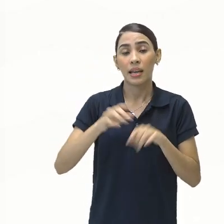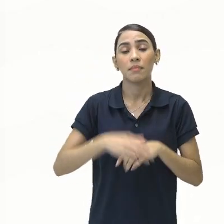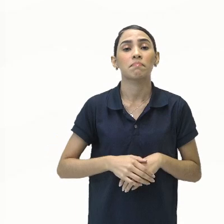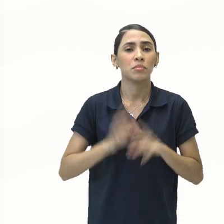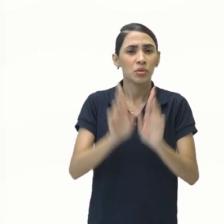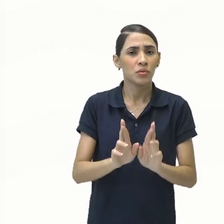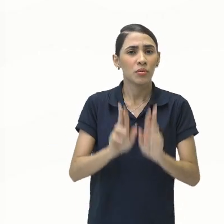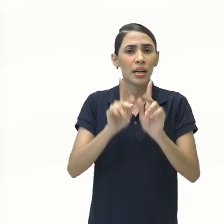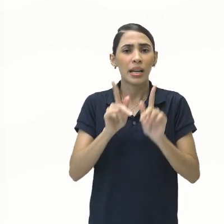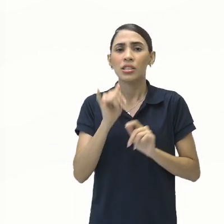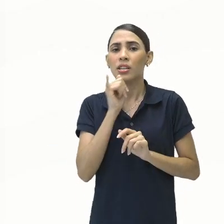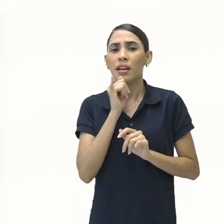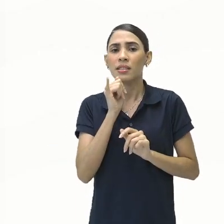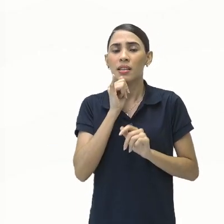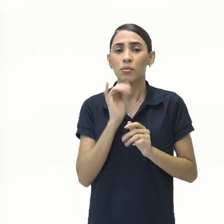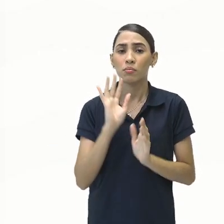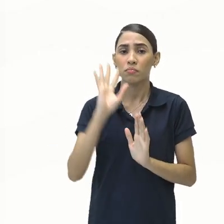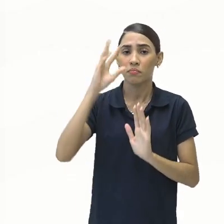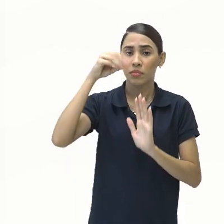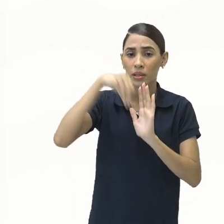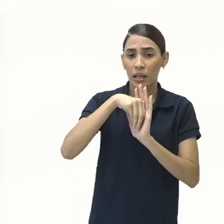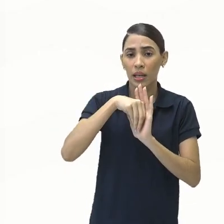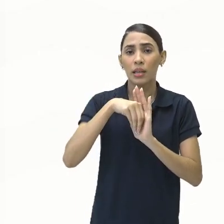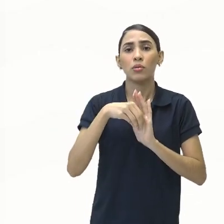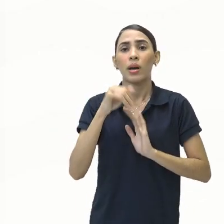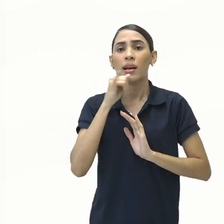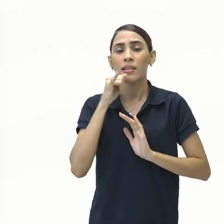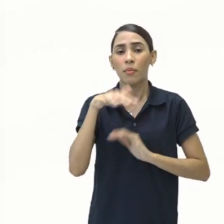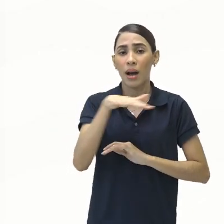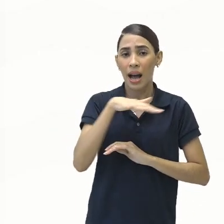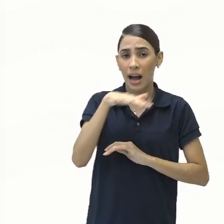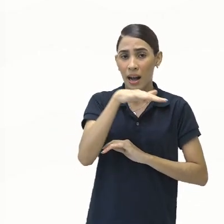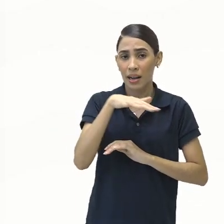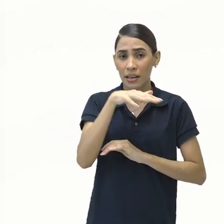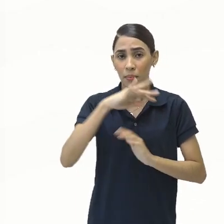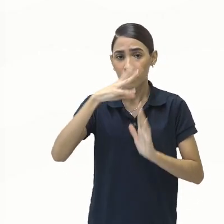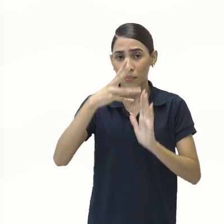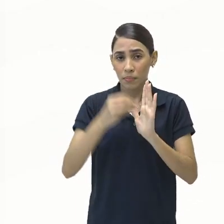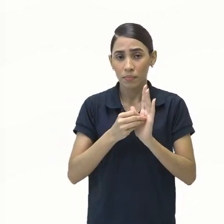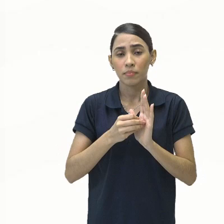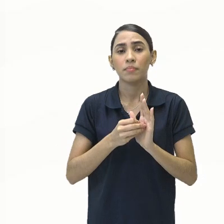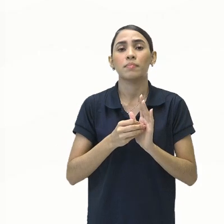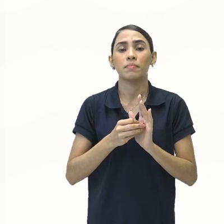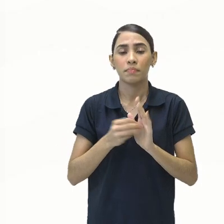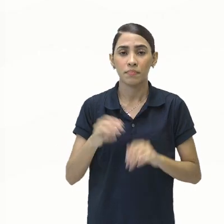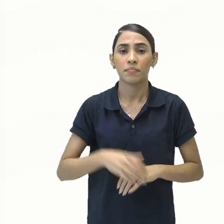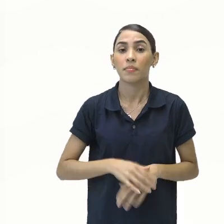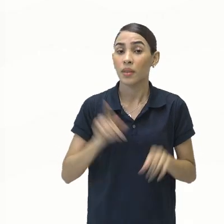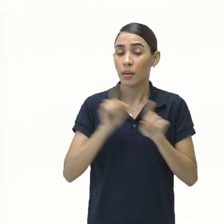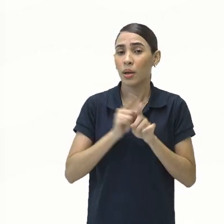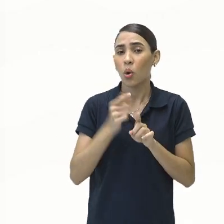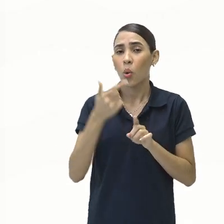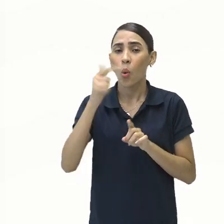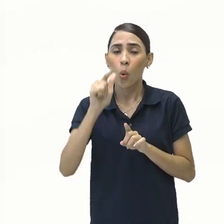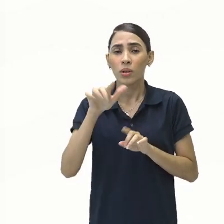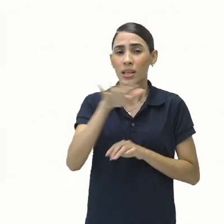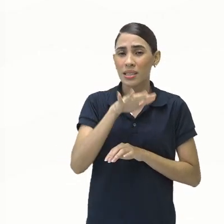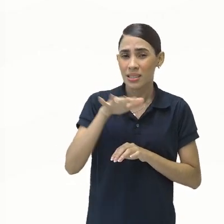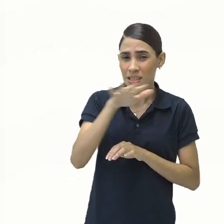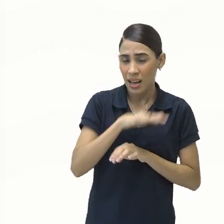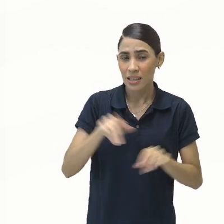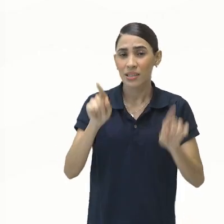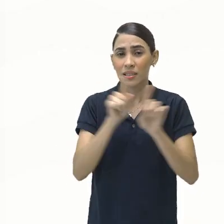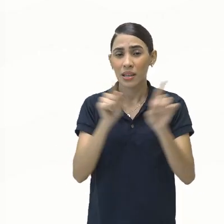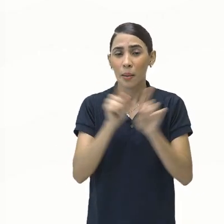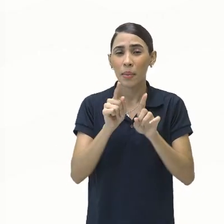contraste. Tanto internamente, temos regiões na Amazônia bastante preservadas, né? Temos outras regiões bastante